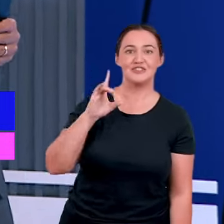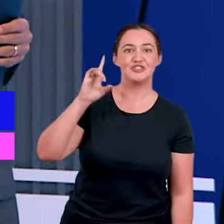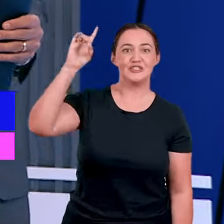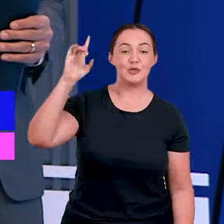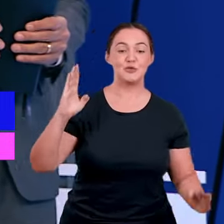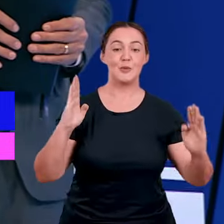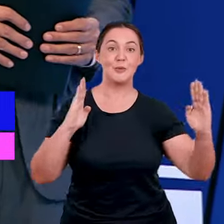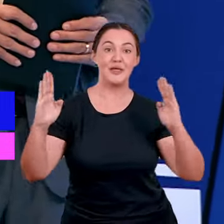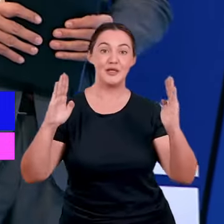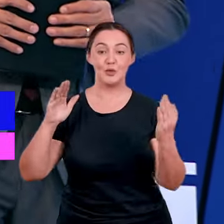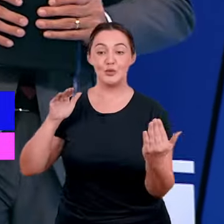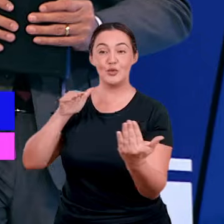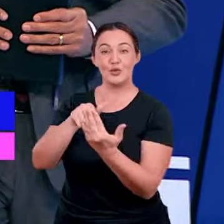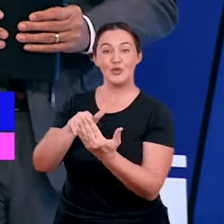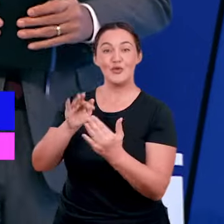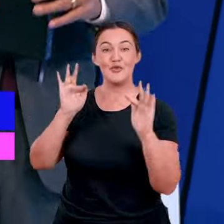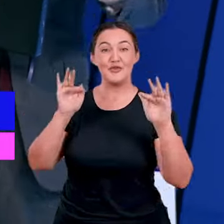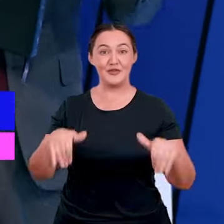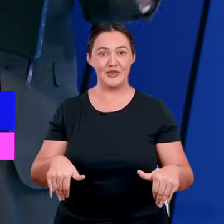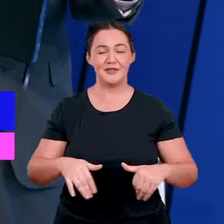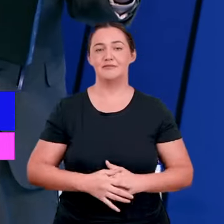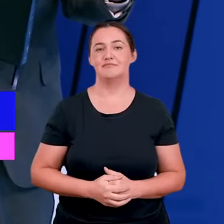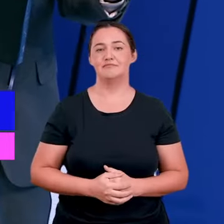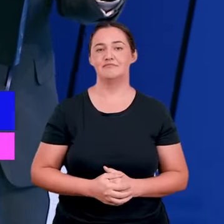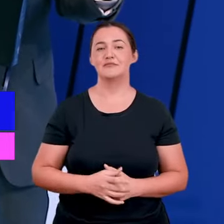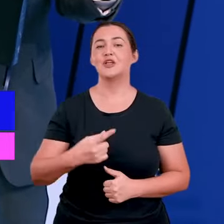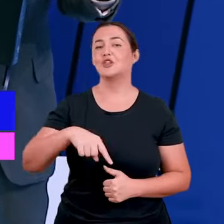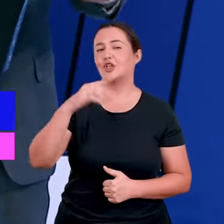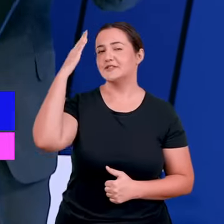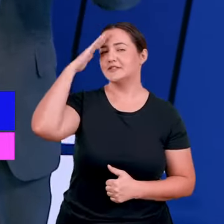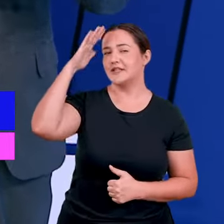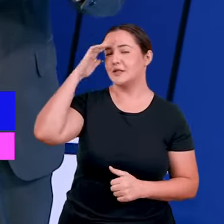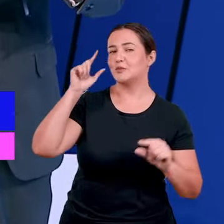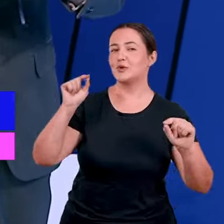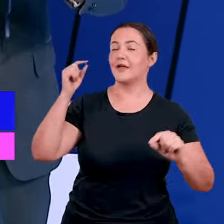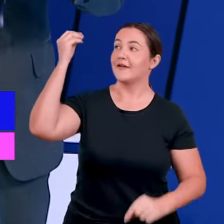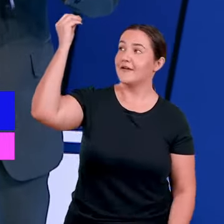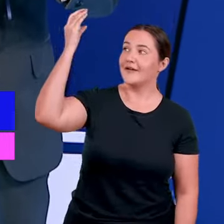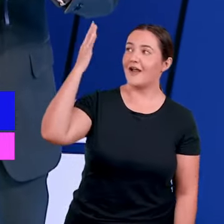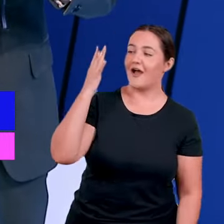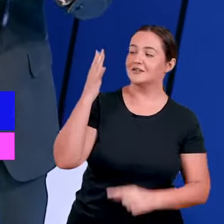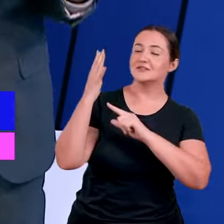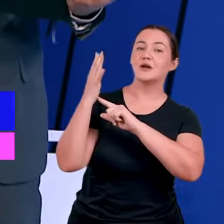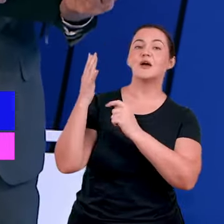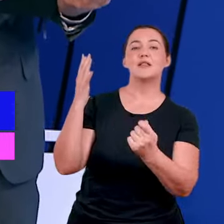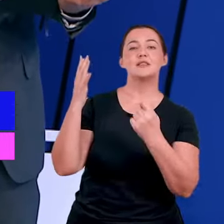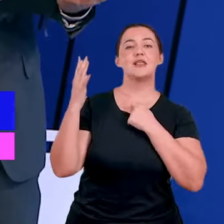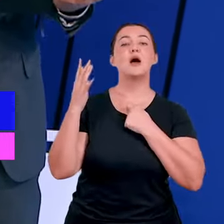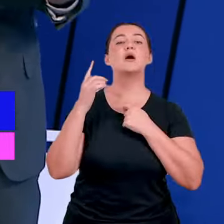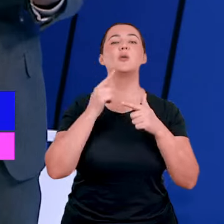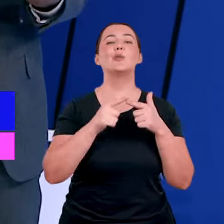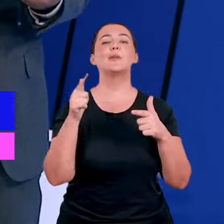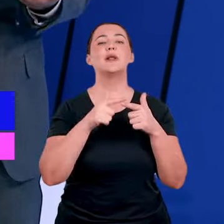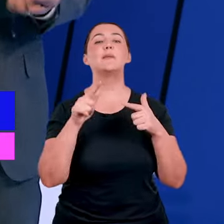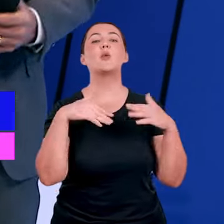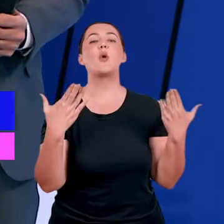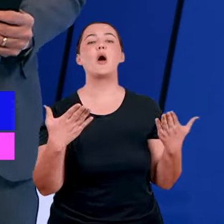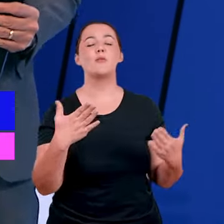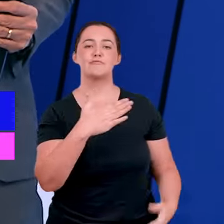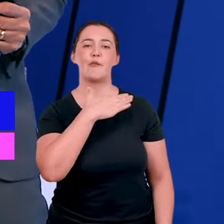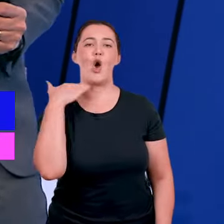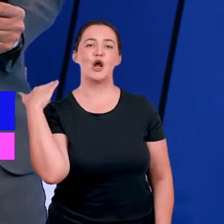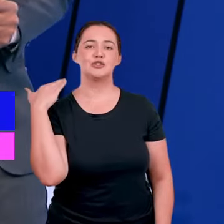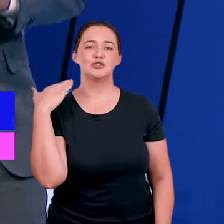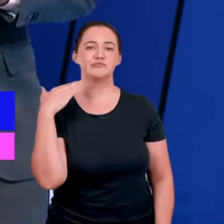no tempo do fim. Entendemos que a graça do Senhor soluciona o problema da morte, que é uma inimiga de